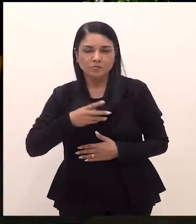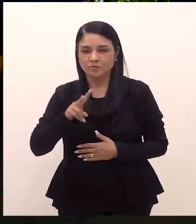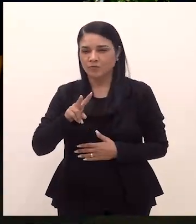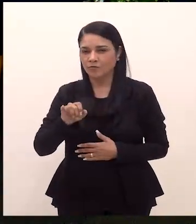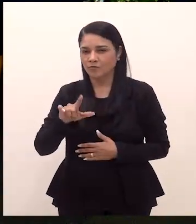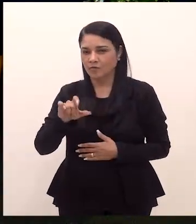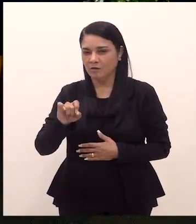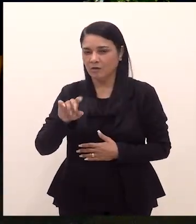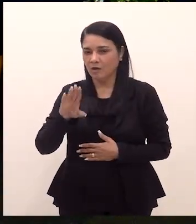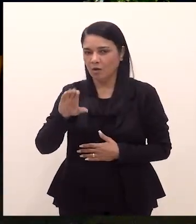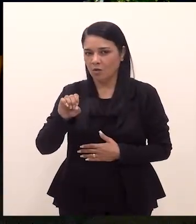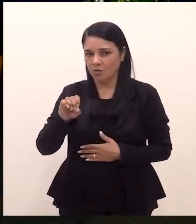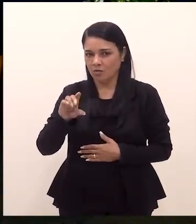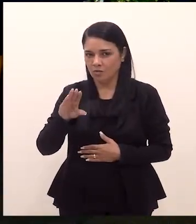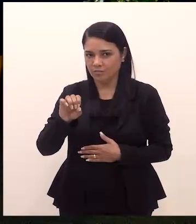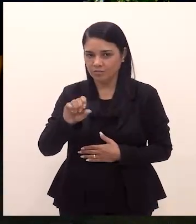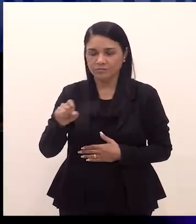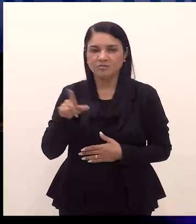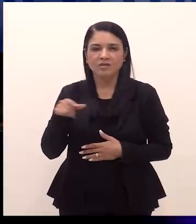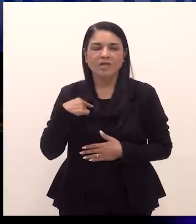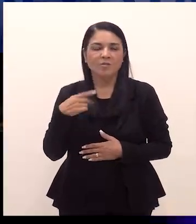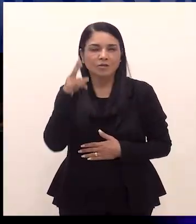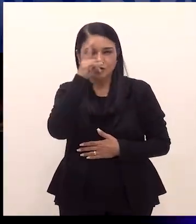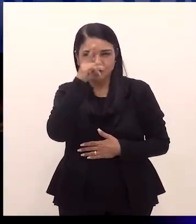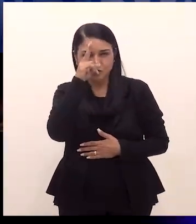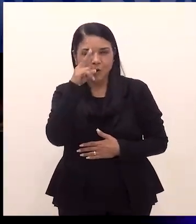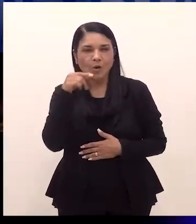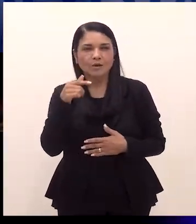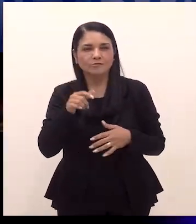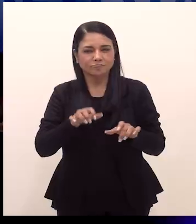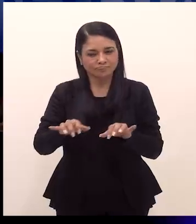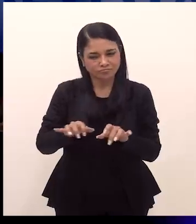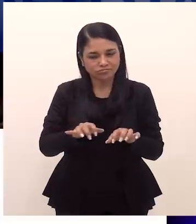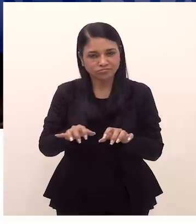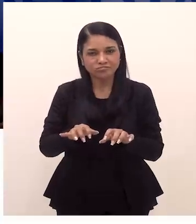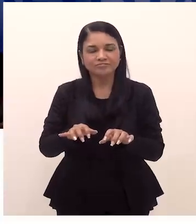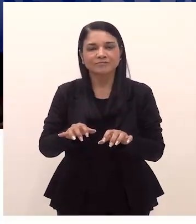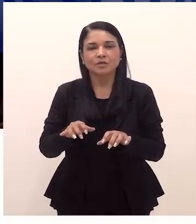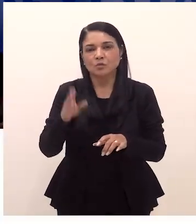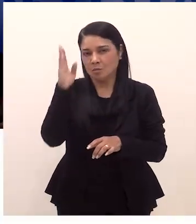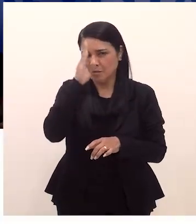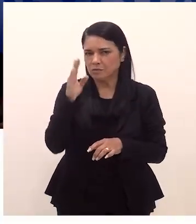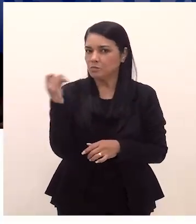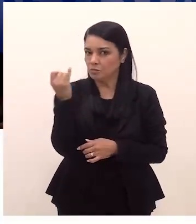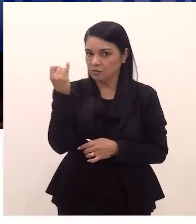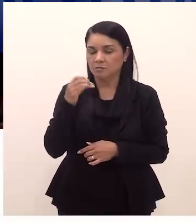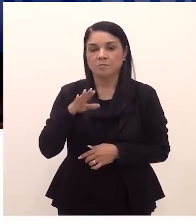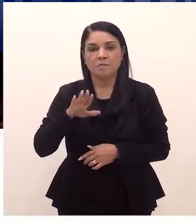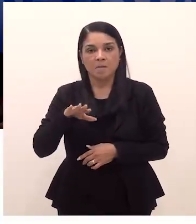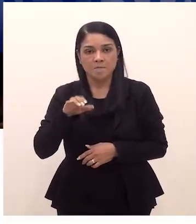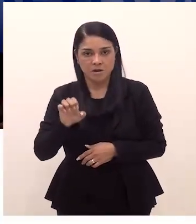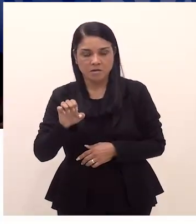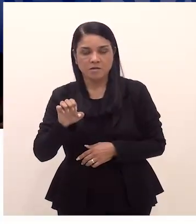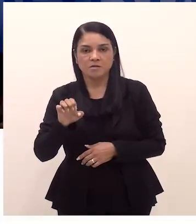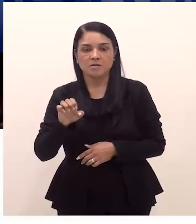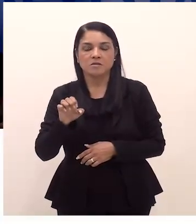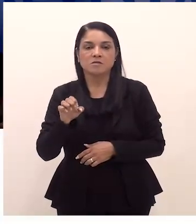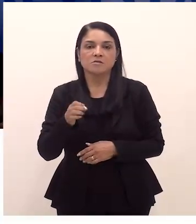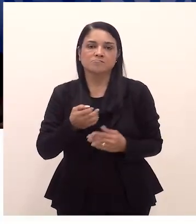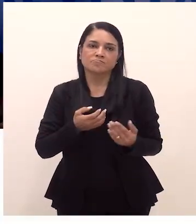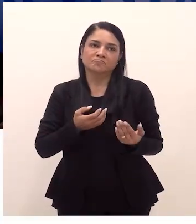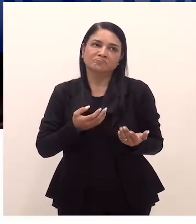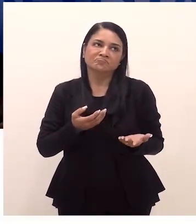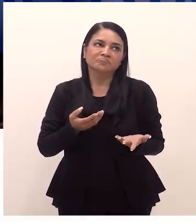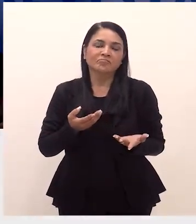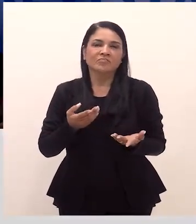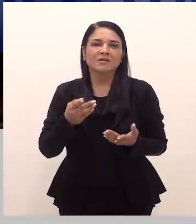uma história dentro da música de concerto no Brasil, assim, bastante importante. Minha mãe, um pouco mais